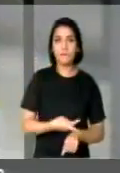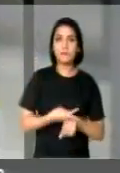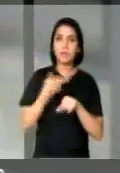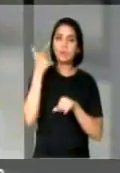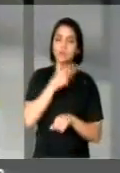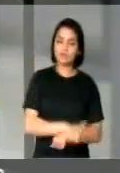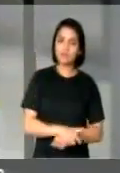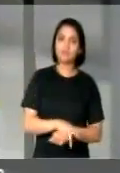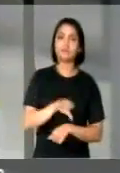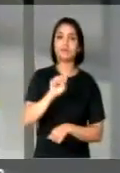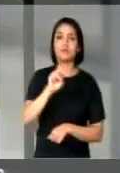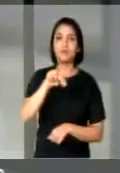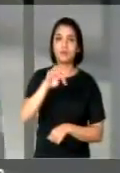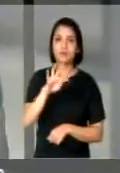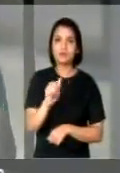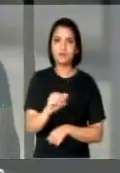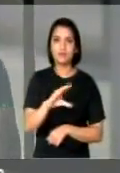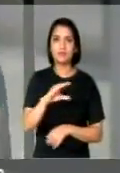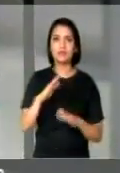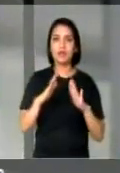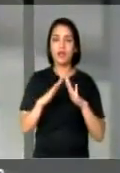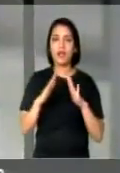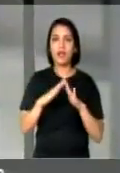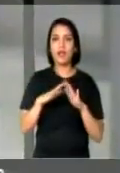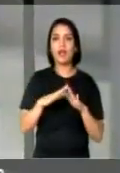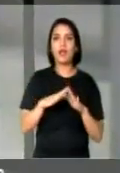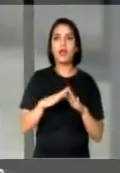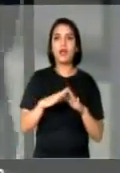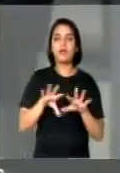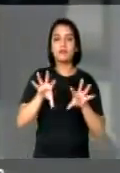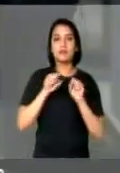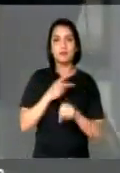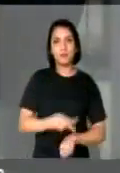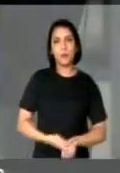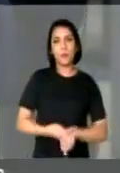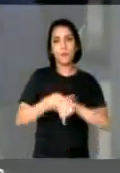merecidamente recebe o prêmio Mário Pinotti. Muito obrigado a todos e a todas. Benjamin.